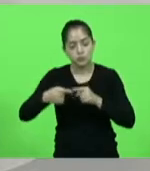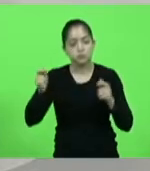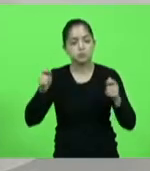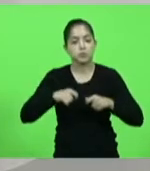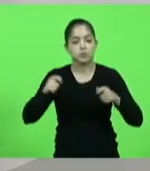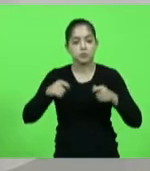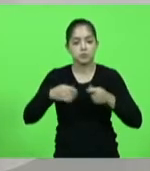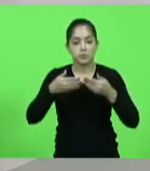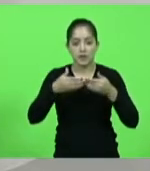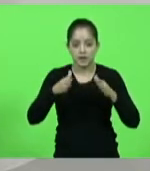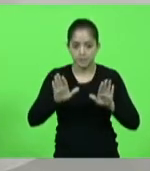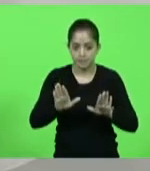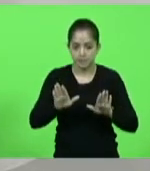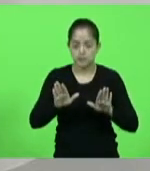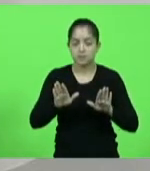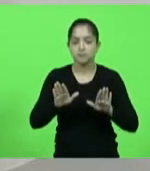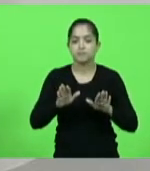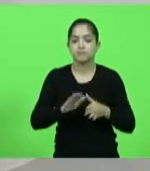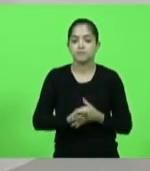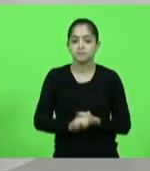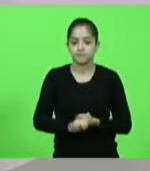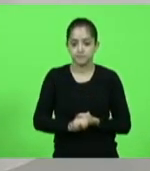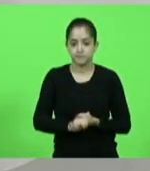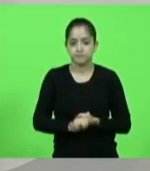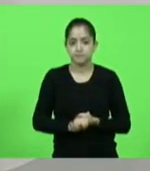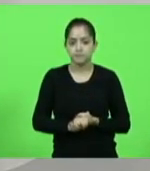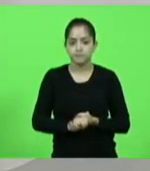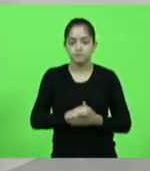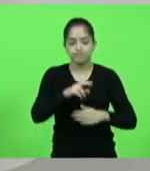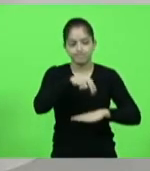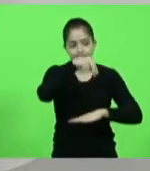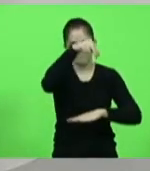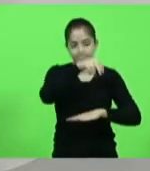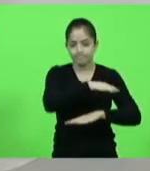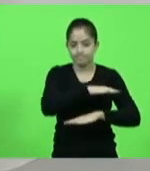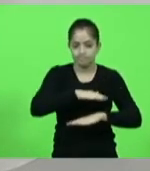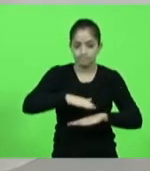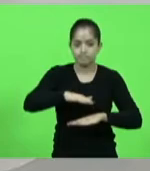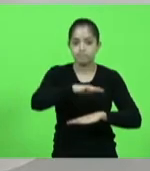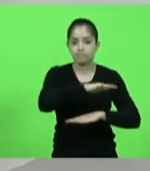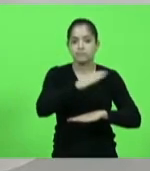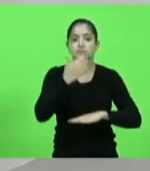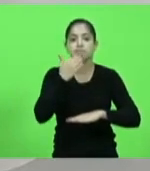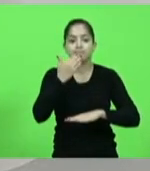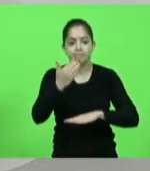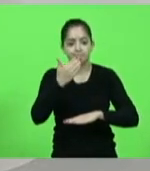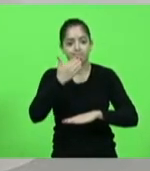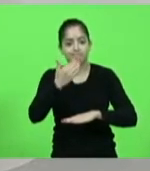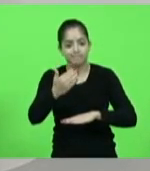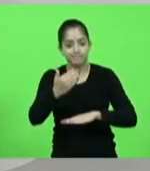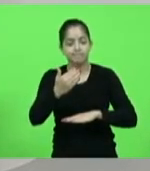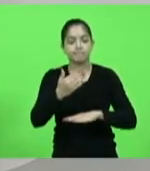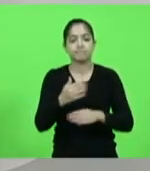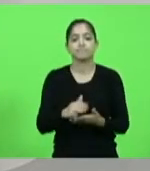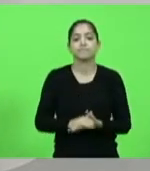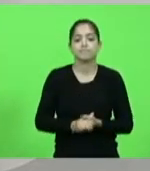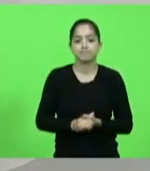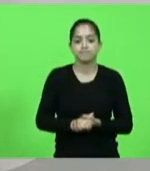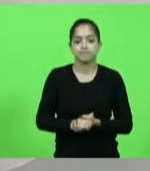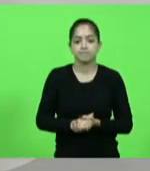de abertura dessa unidade para o Planalto Norte, que tem requerido demandas de sangue.